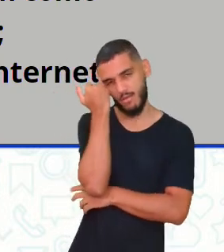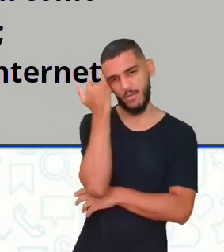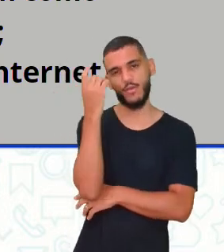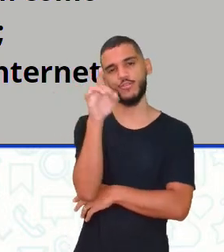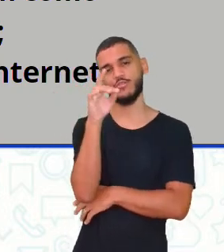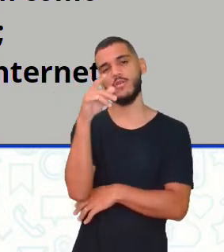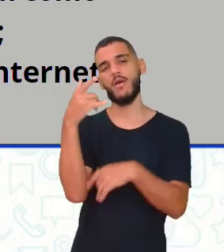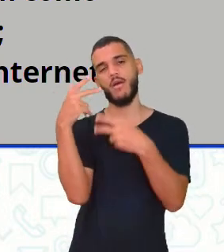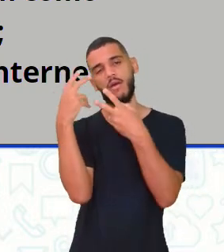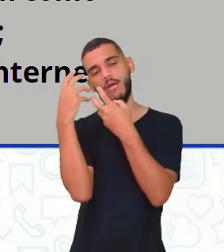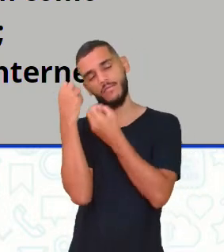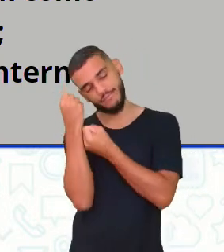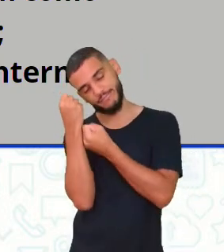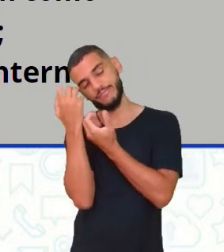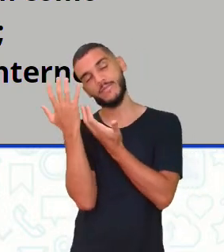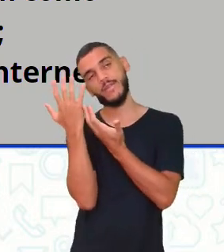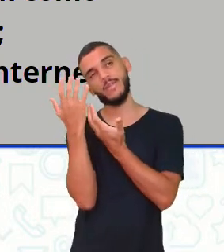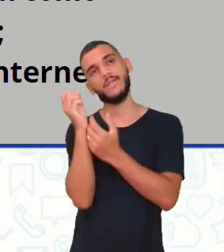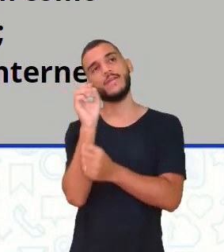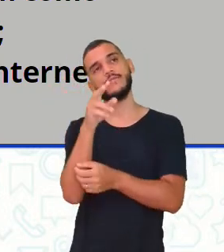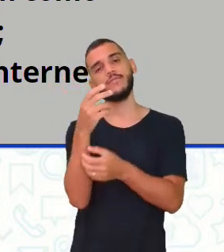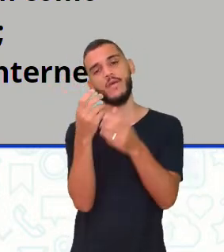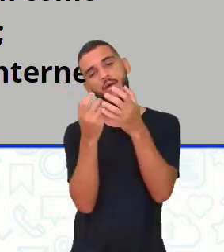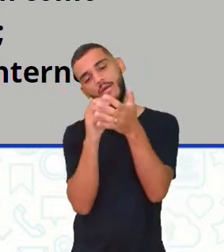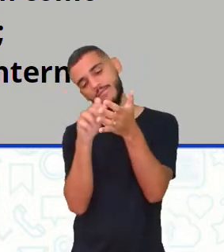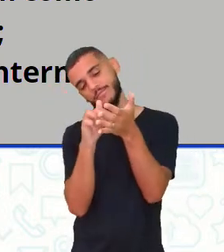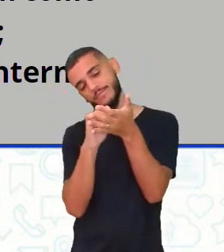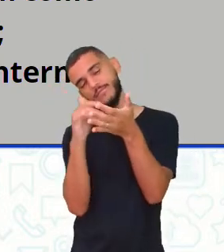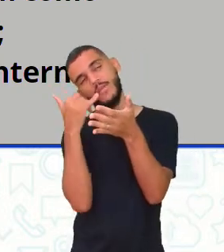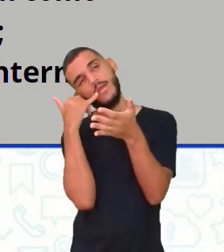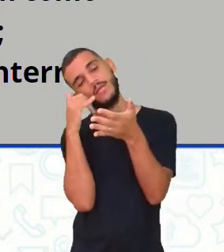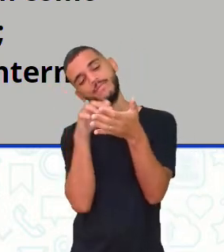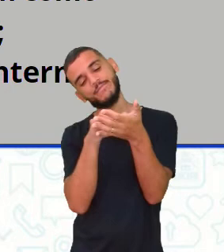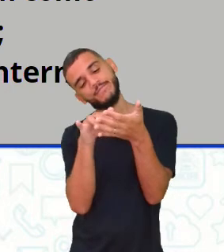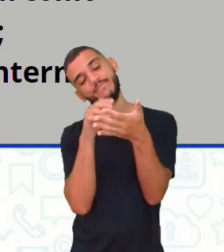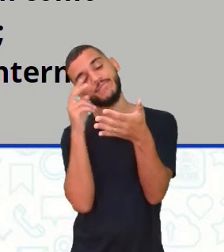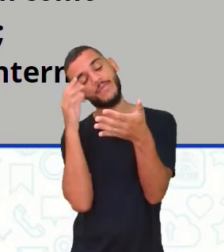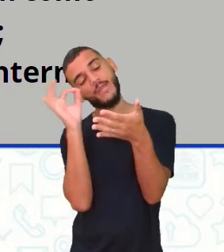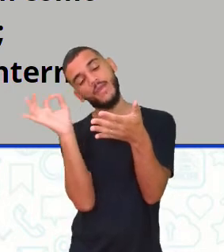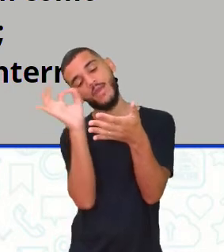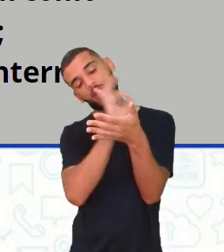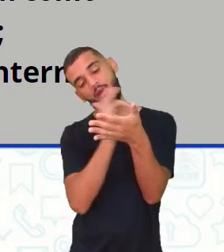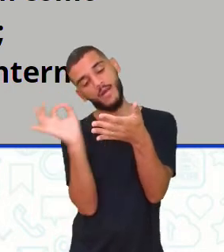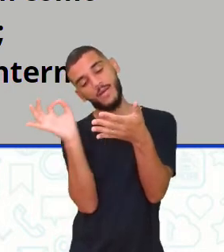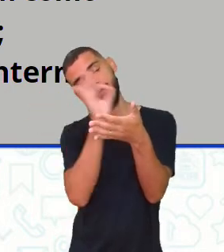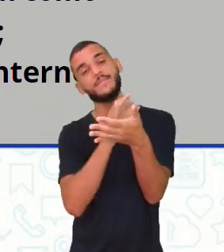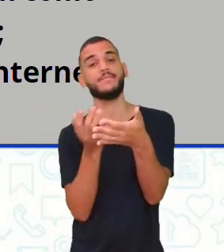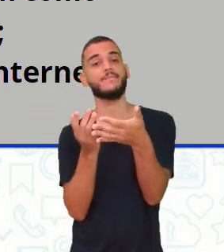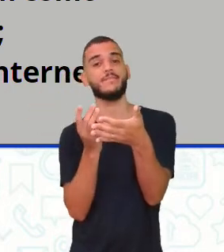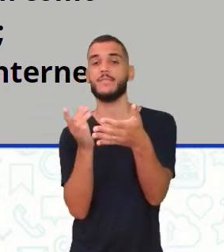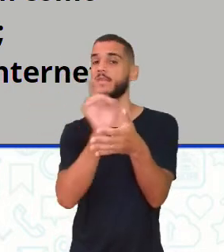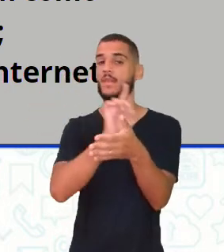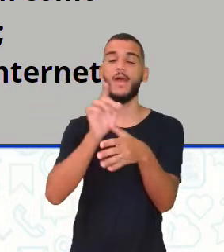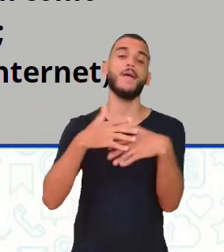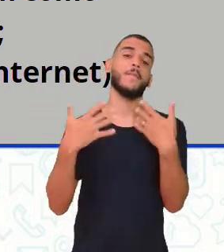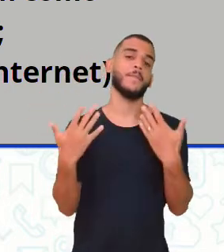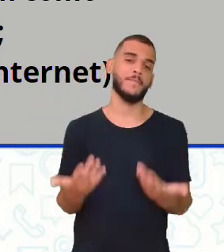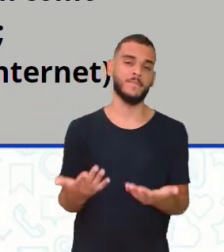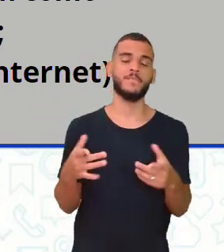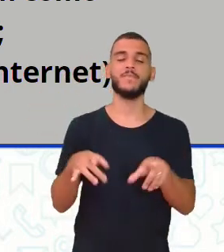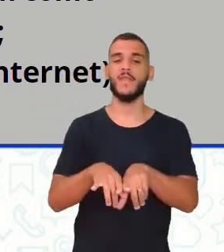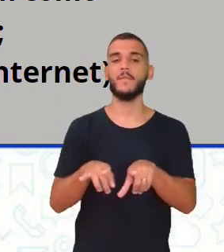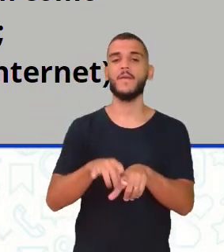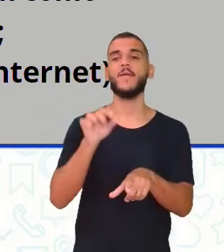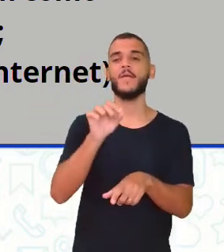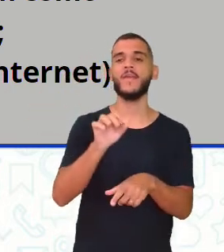lá deitado, né? Deitada só no celular assistindo. É isso aí, minha gente. Então, internetês, não